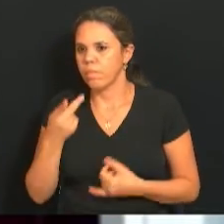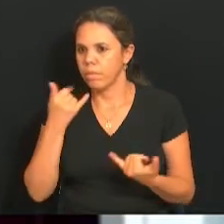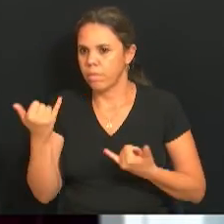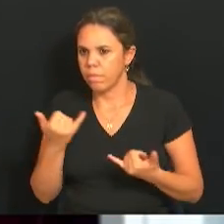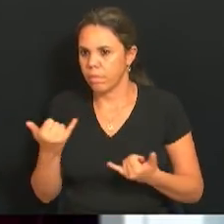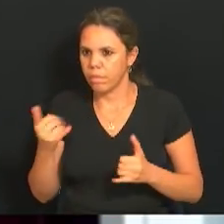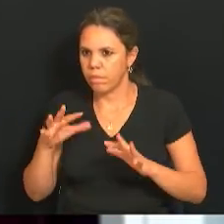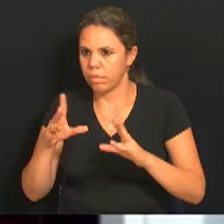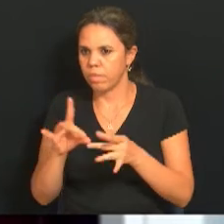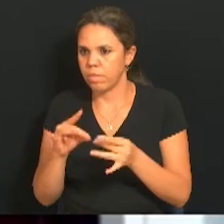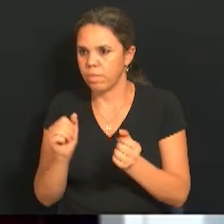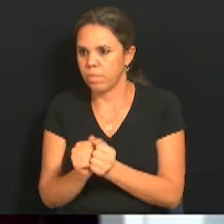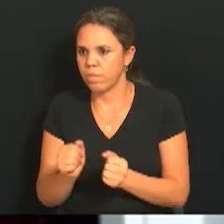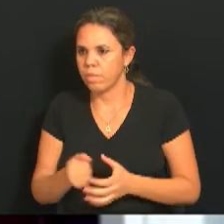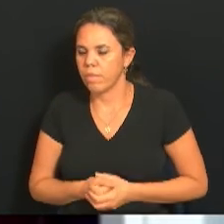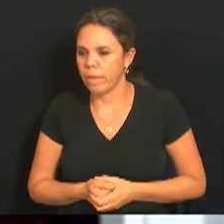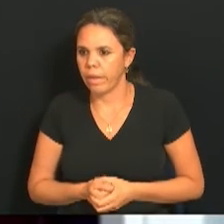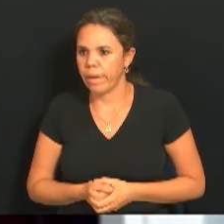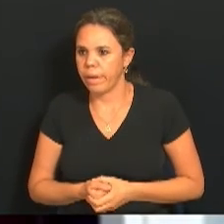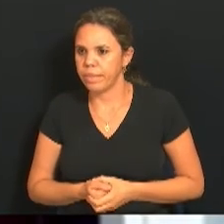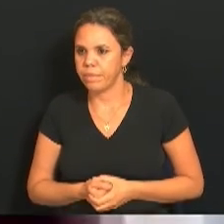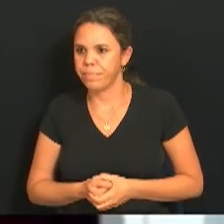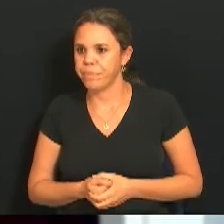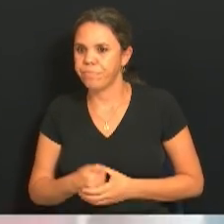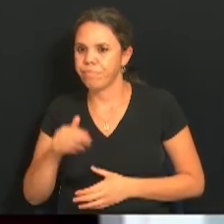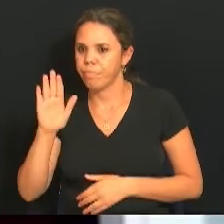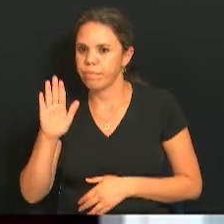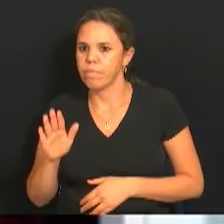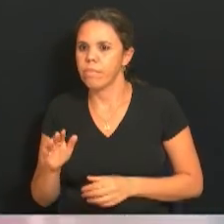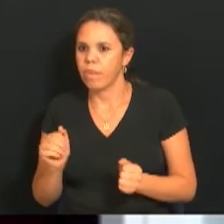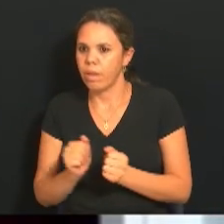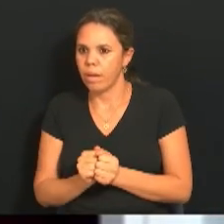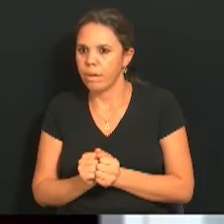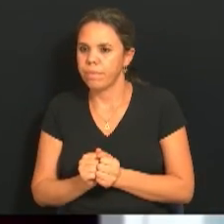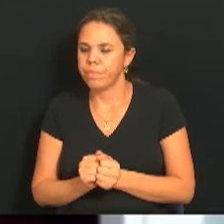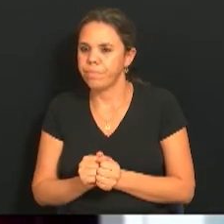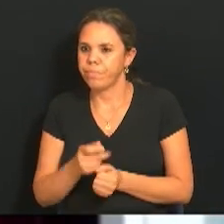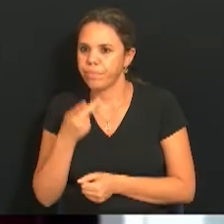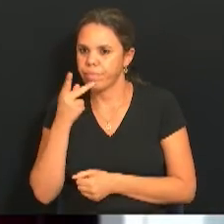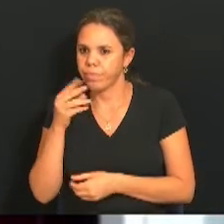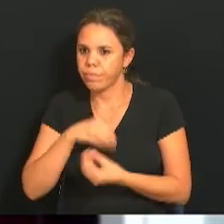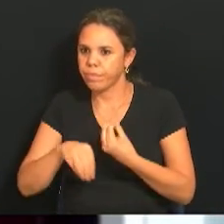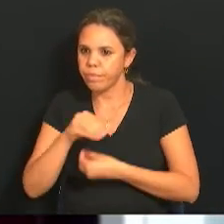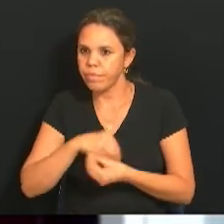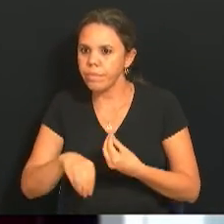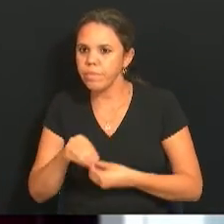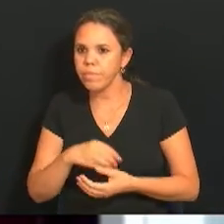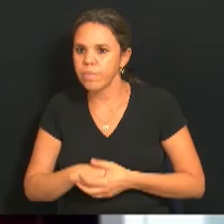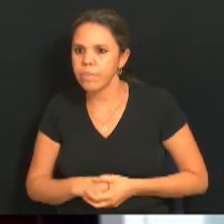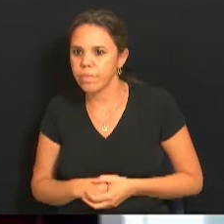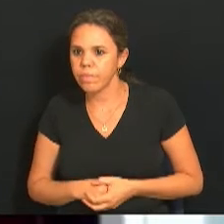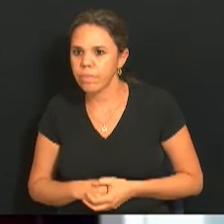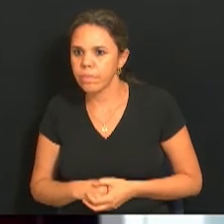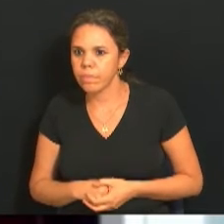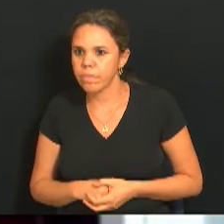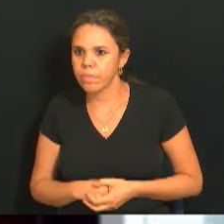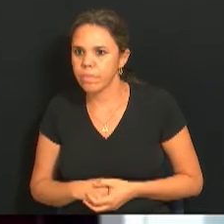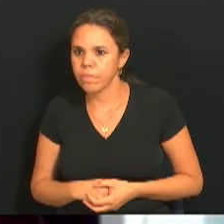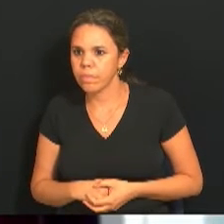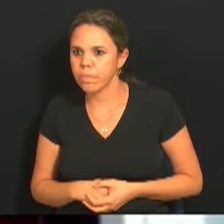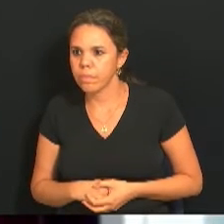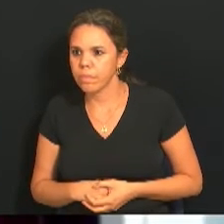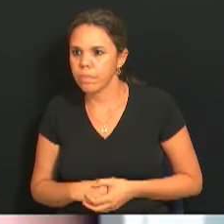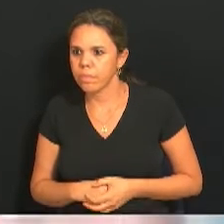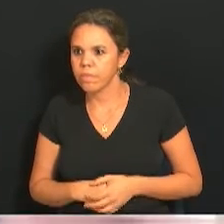todas juntas, né? Estamos juntos e muito mais. Estamos juntos e, eu diria, juntos e misturados, né? Nós estamos,